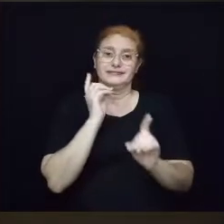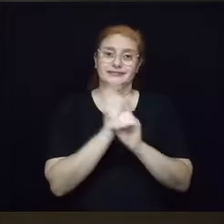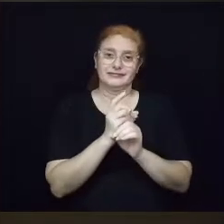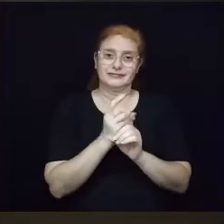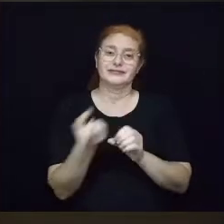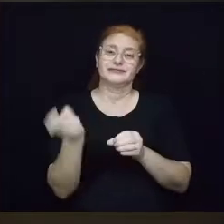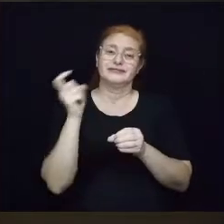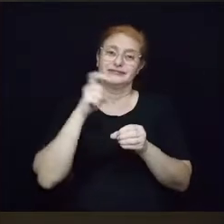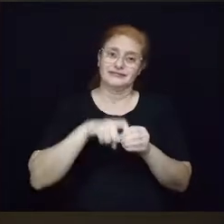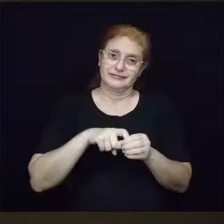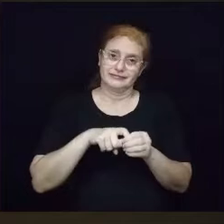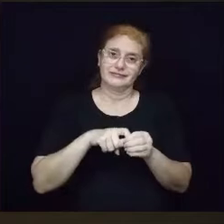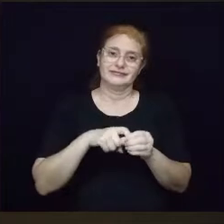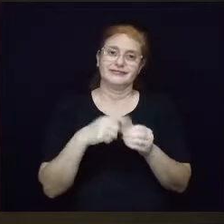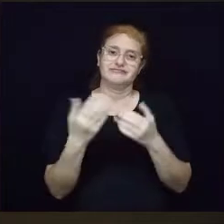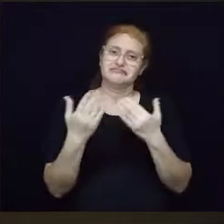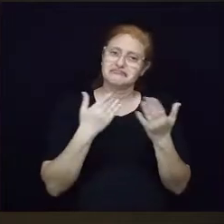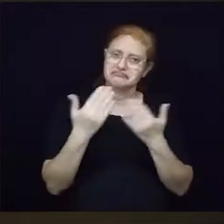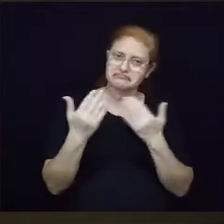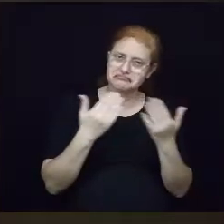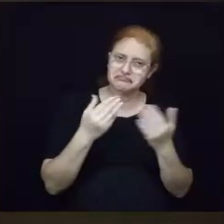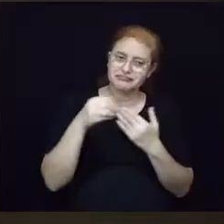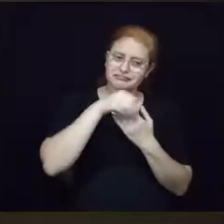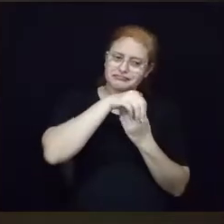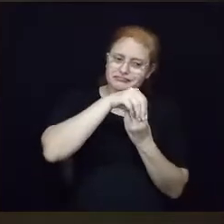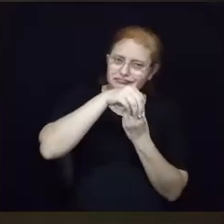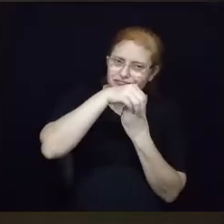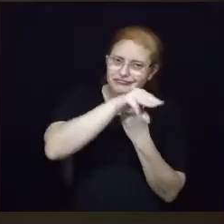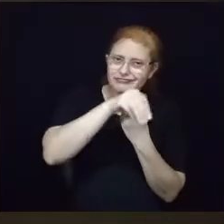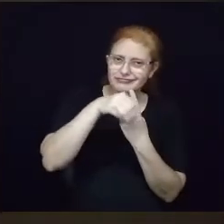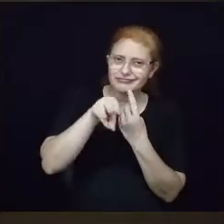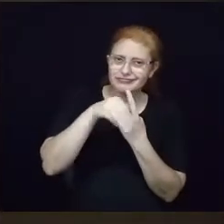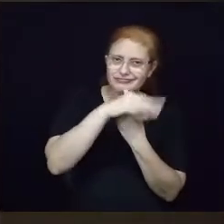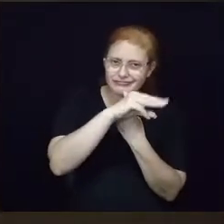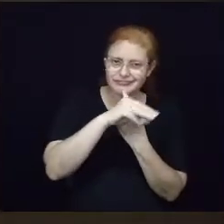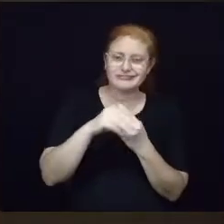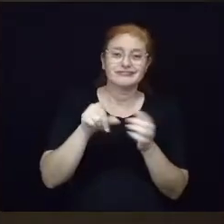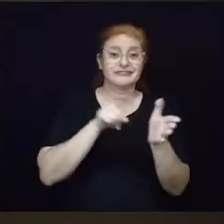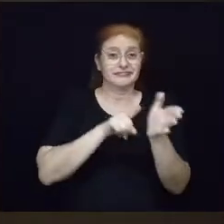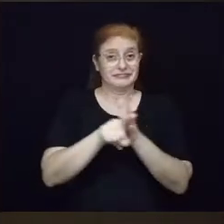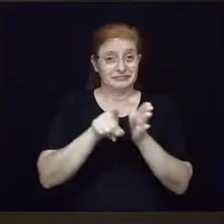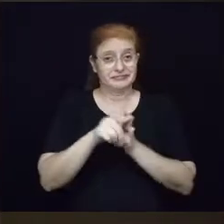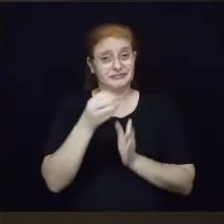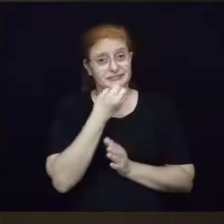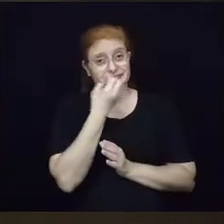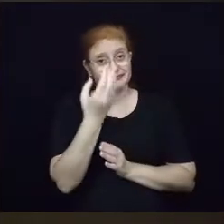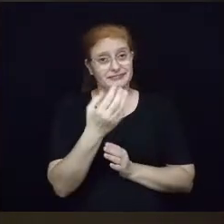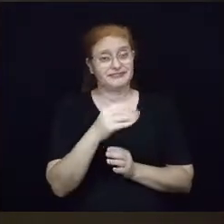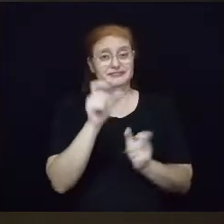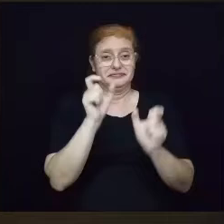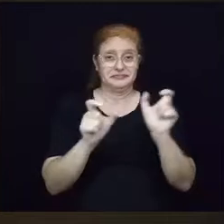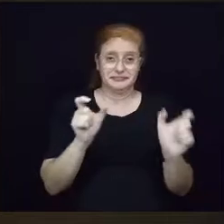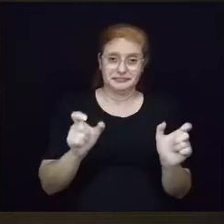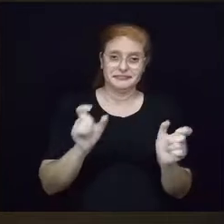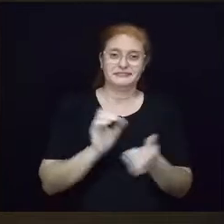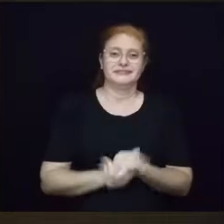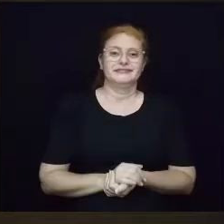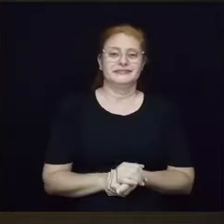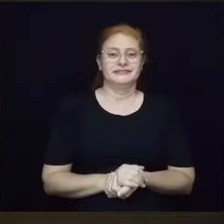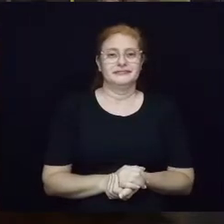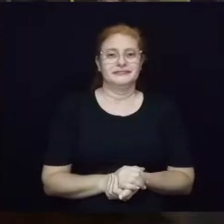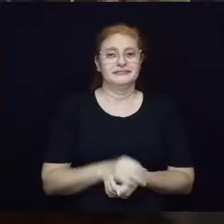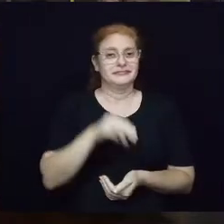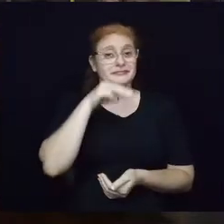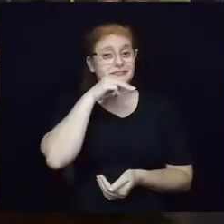encontro, eu volto aqui e faço essa mediação das perguntas e comentários do público.